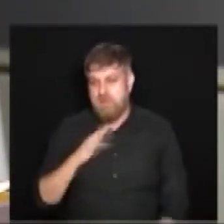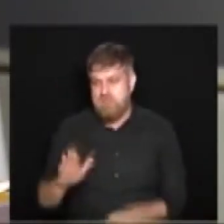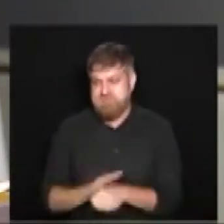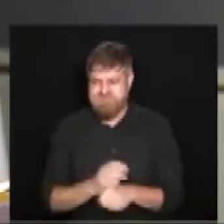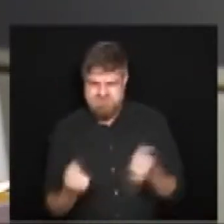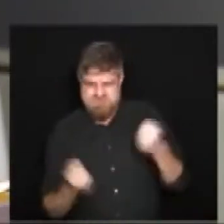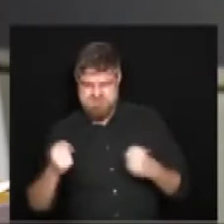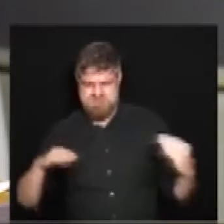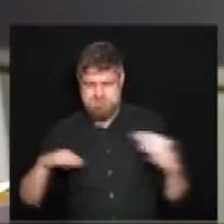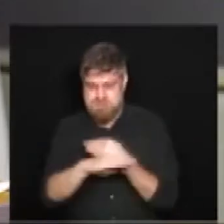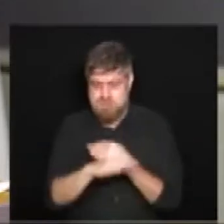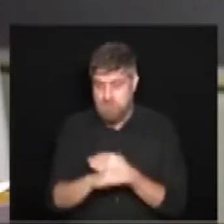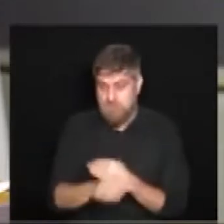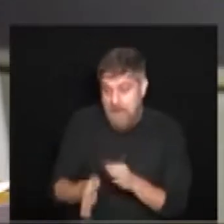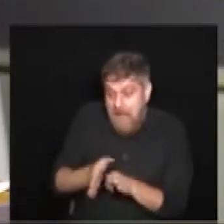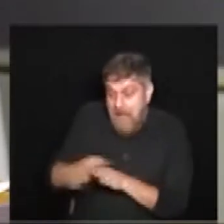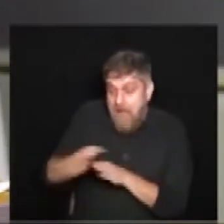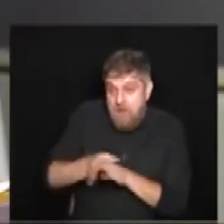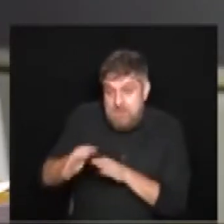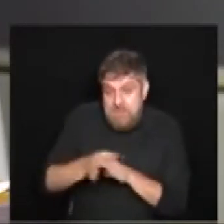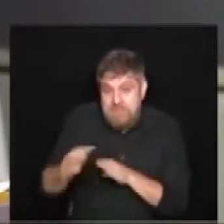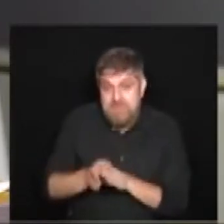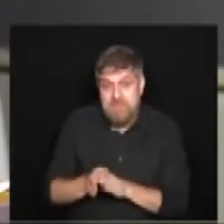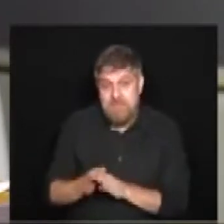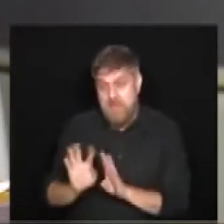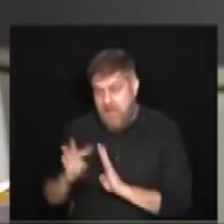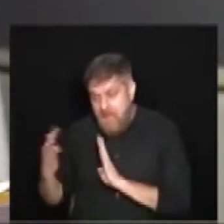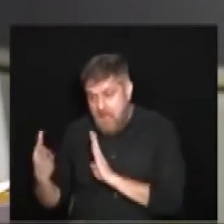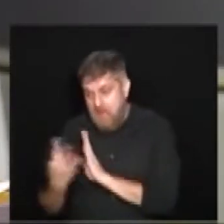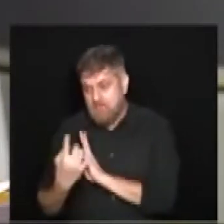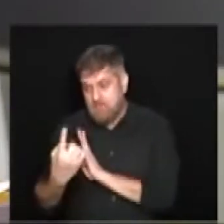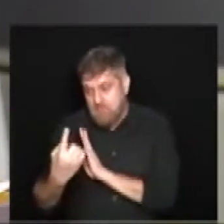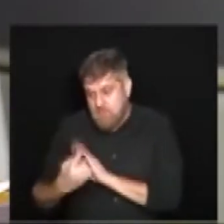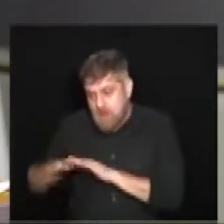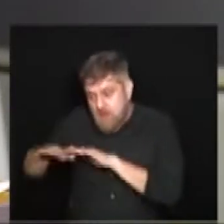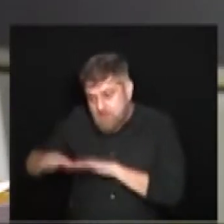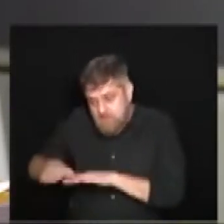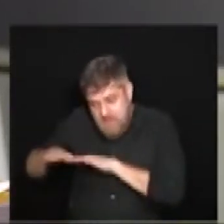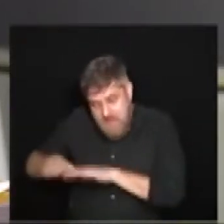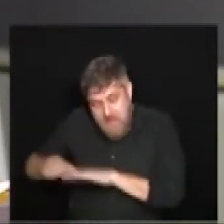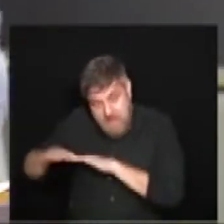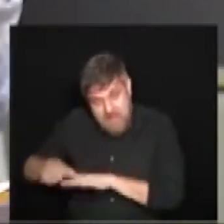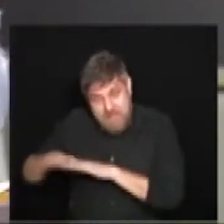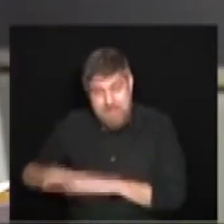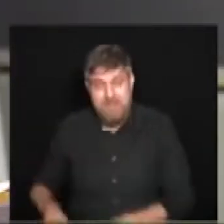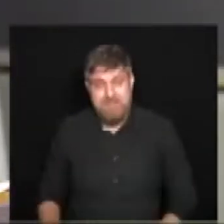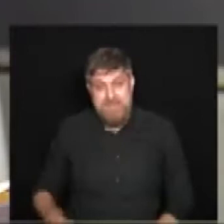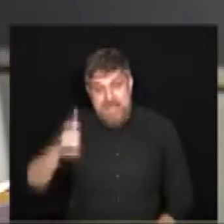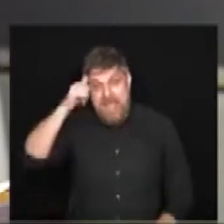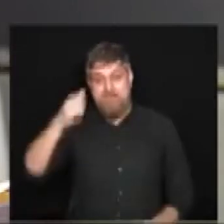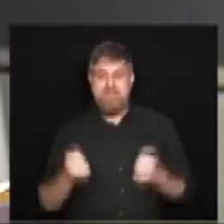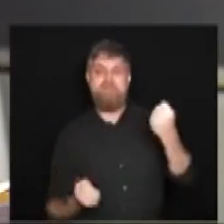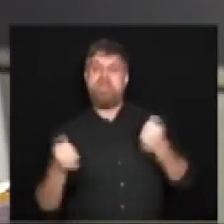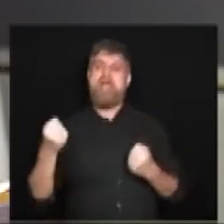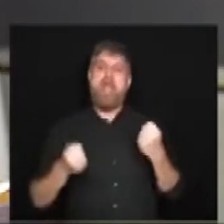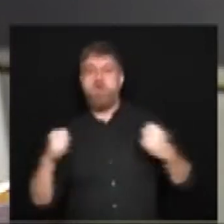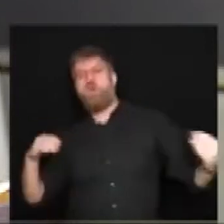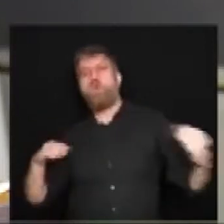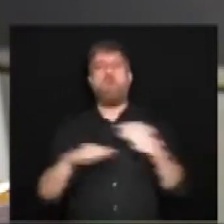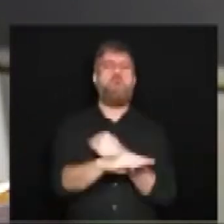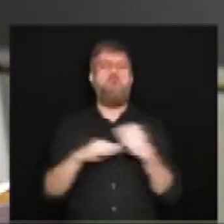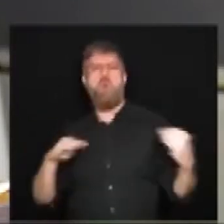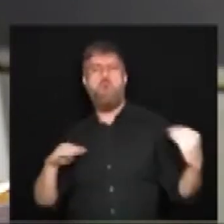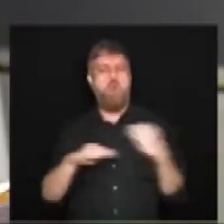incentivem as pessoas a não se deslocarem, que elas fiquem, então, Em casa. nesse isolamento social em casa, como é o desejo nosso aí